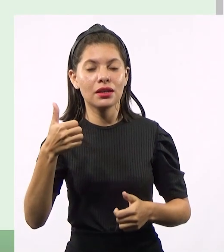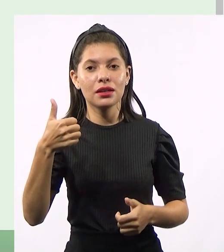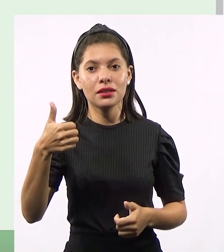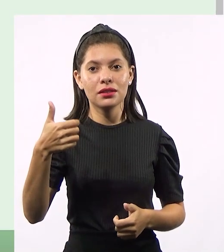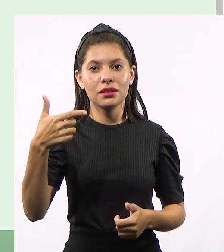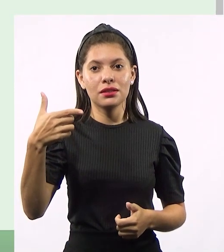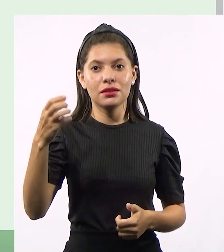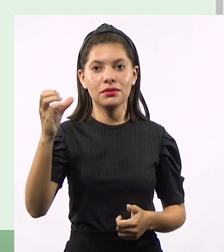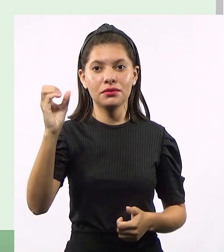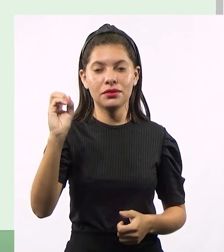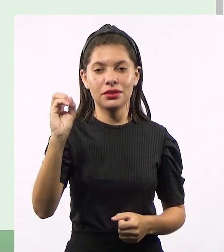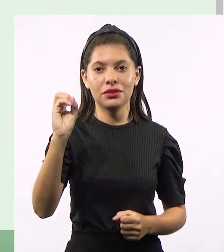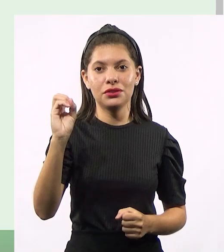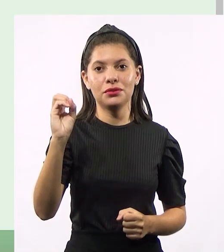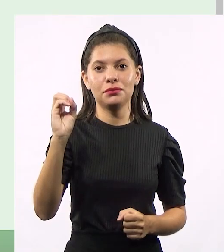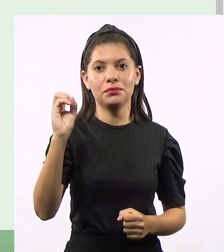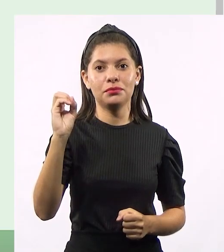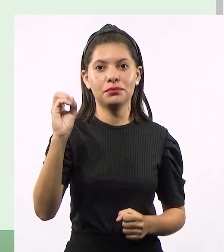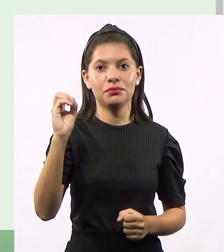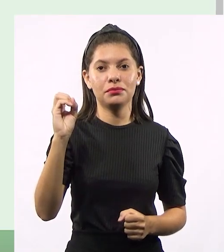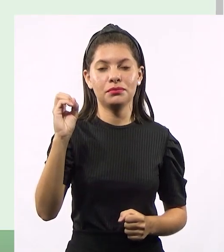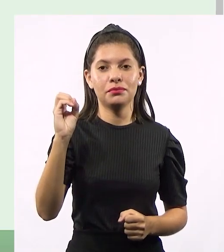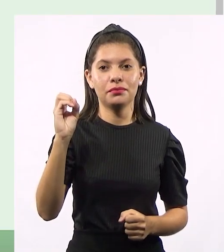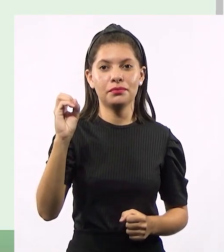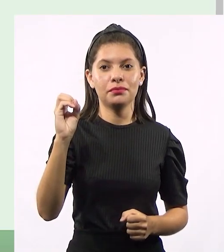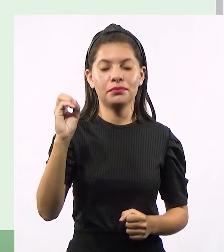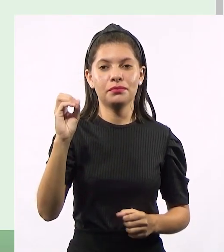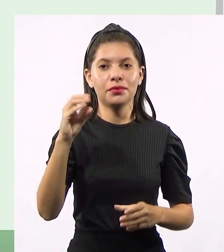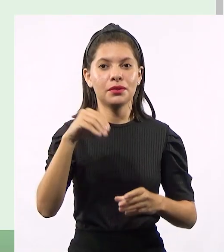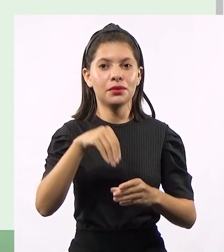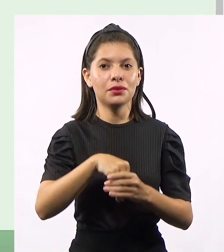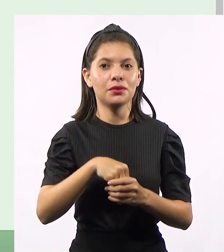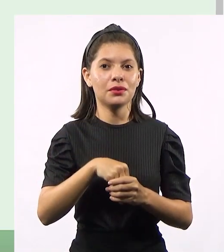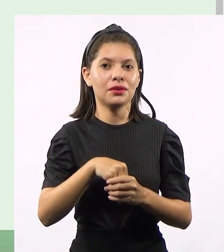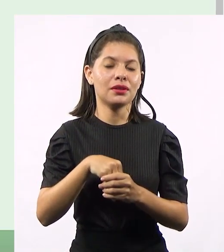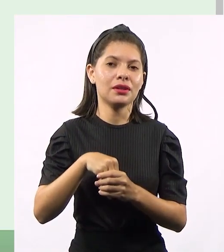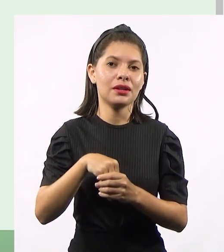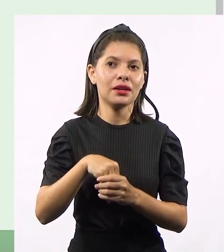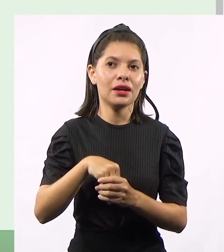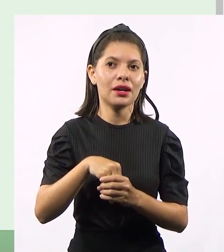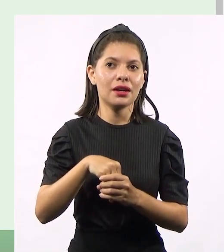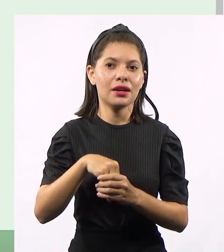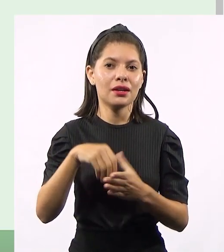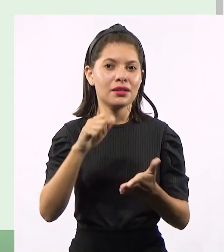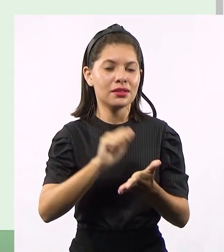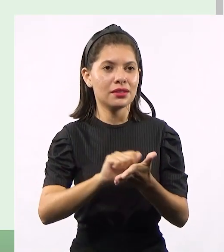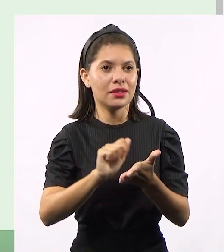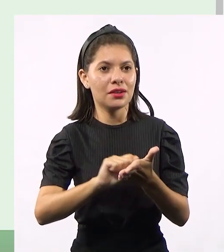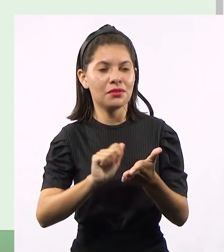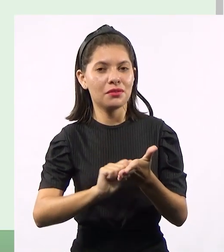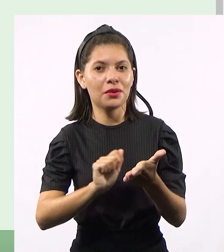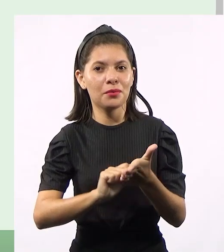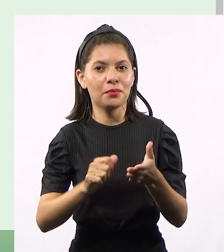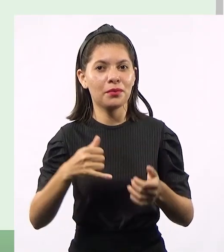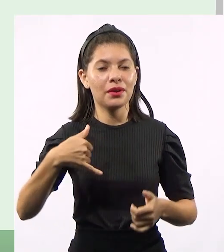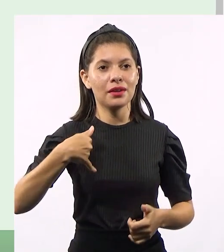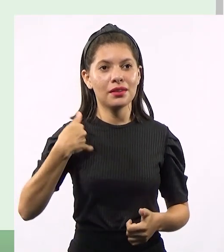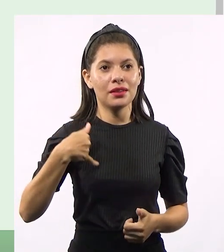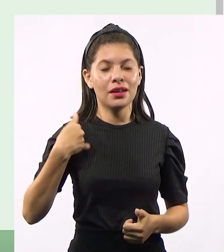texto? Perfeito, professor, é isso aí. Também não vai aceitar. Então eu vou colocar aqui minha idade real.